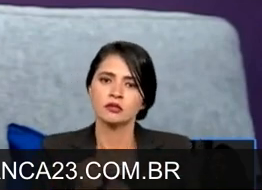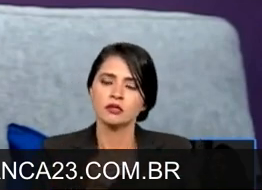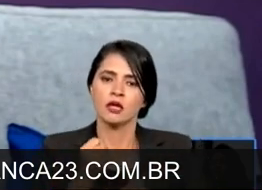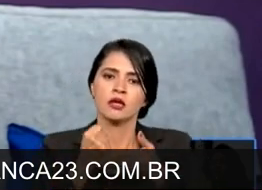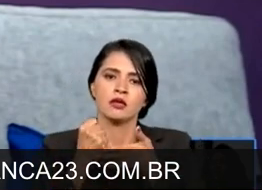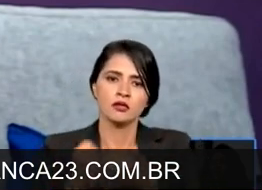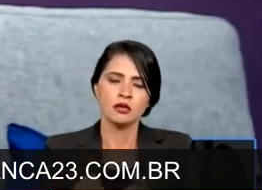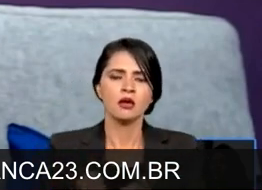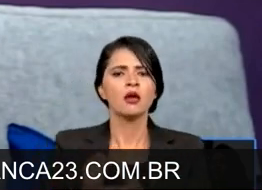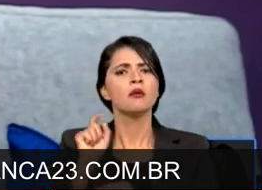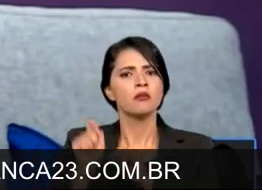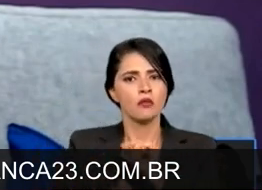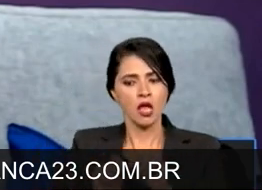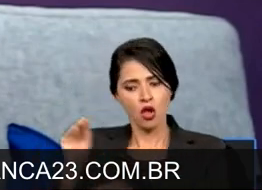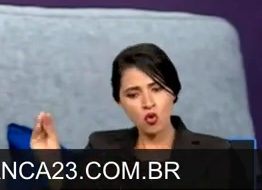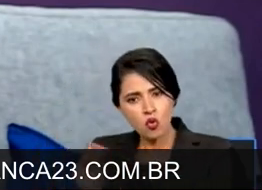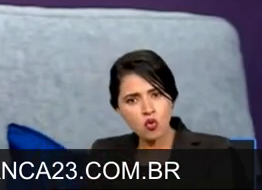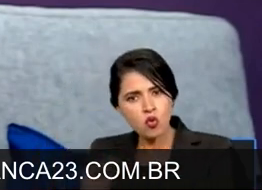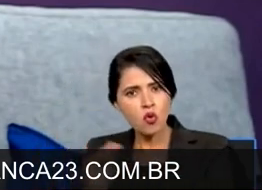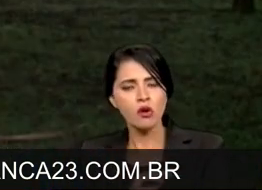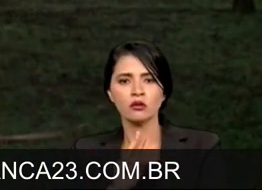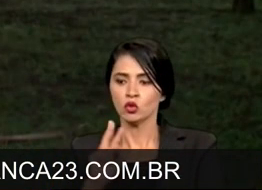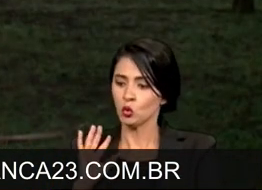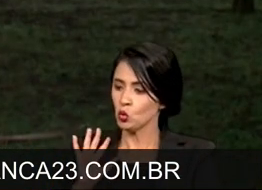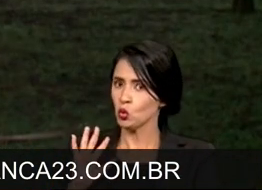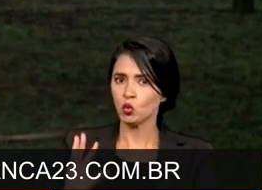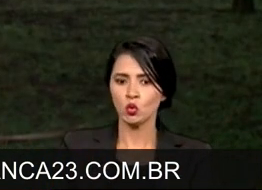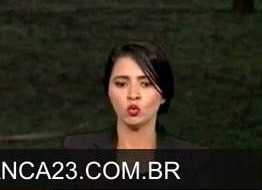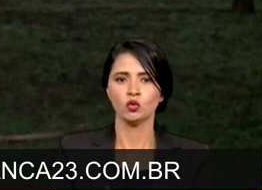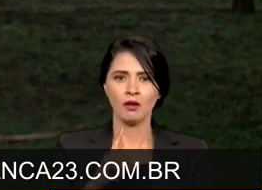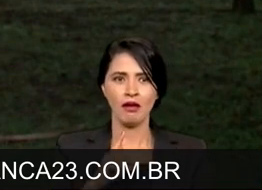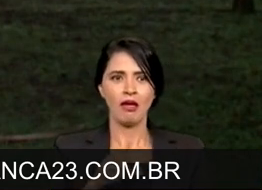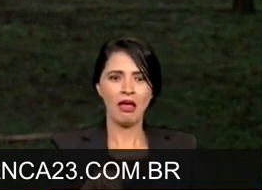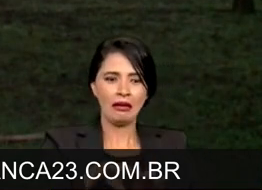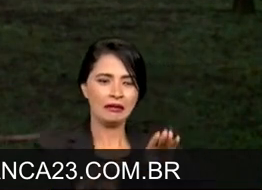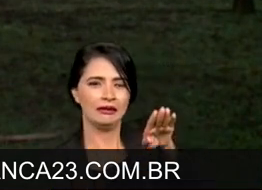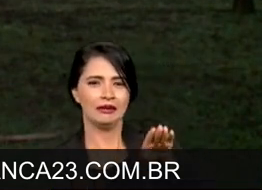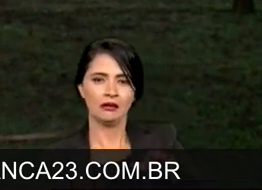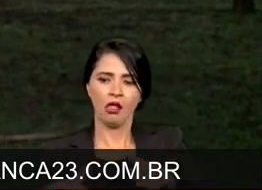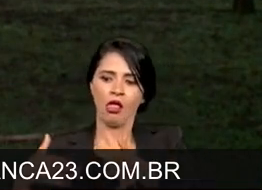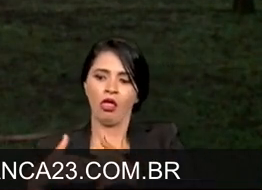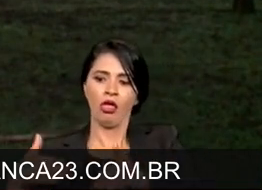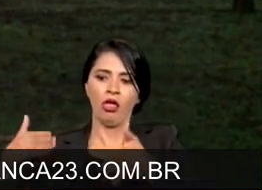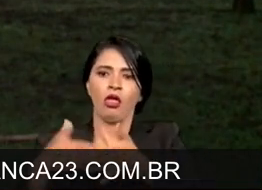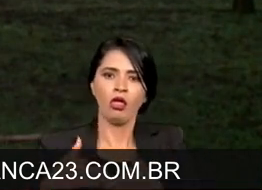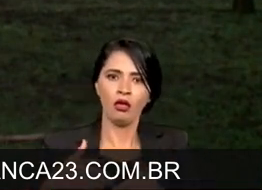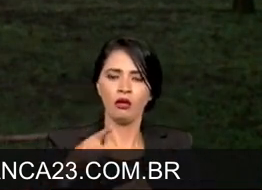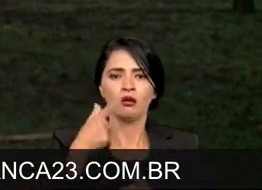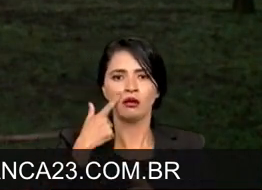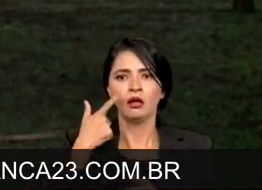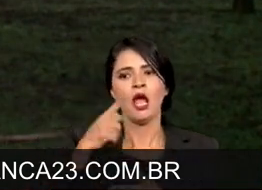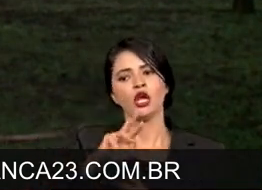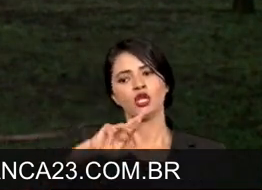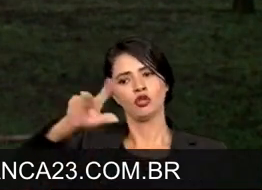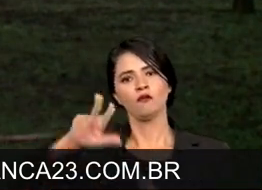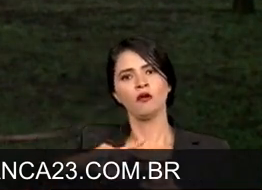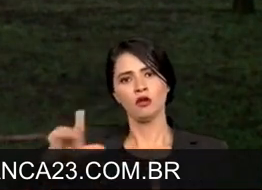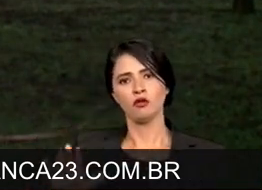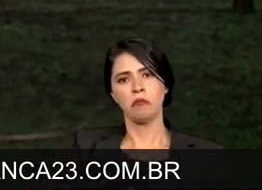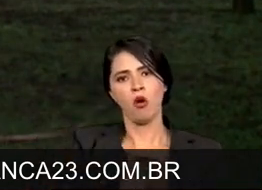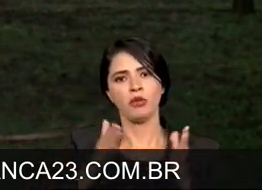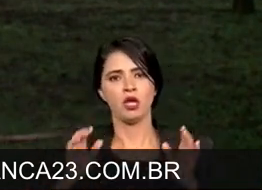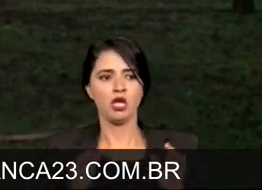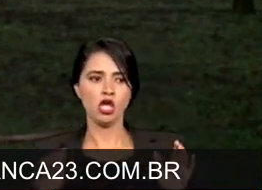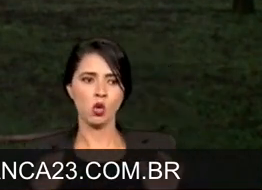para que o cuidado seja integral. A desigualdade e as barreiras de acesso atingem de forma diferente pobres e